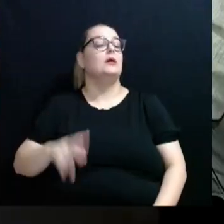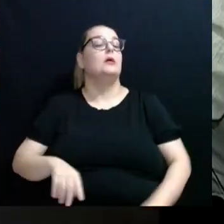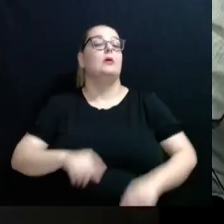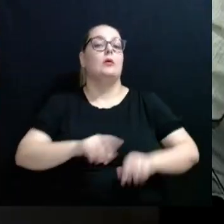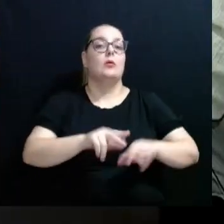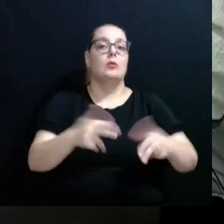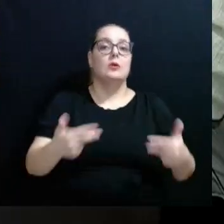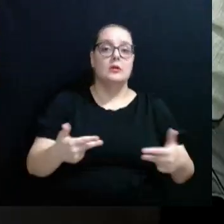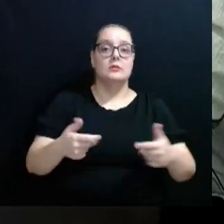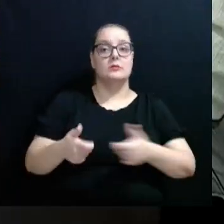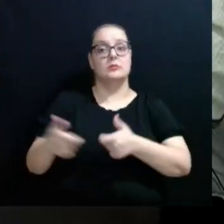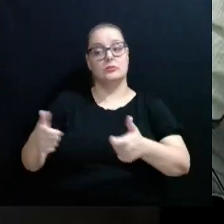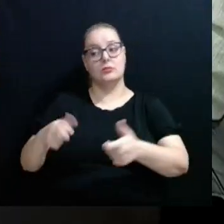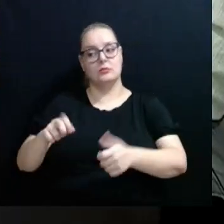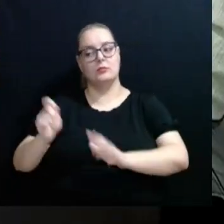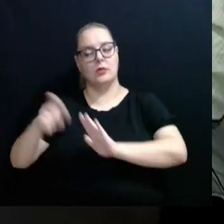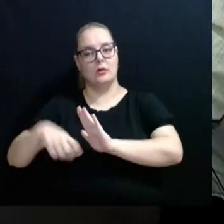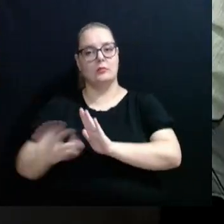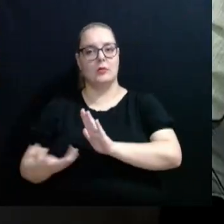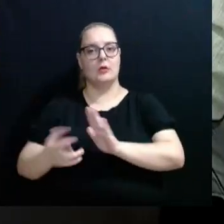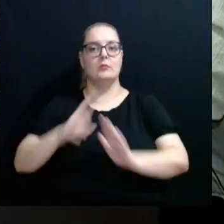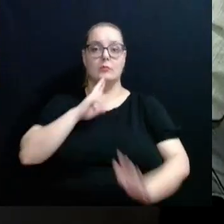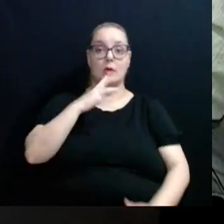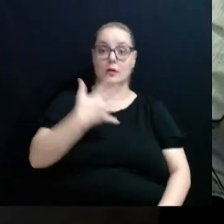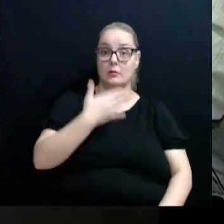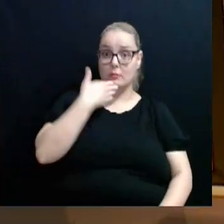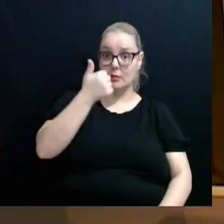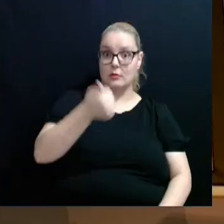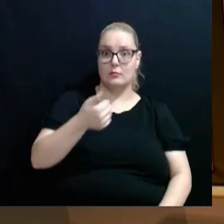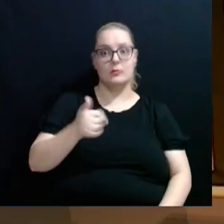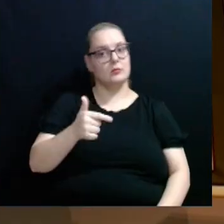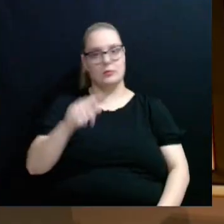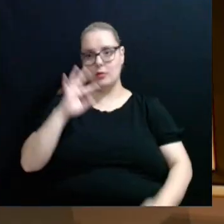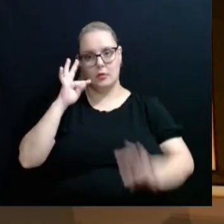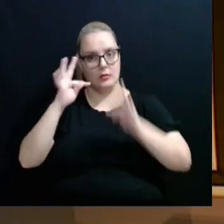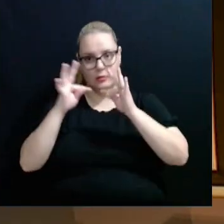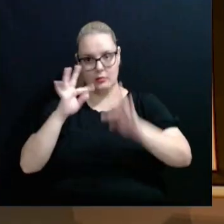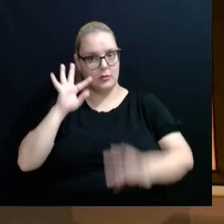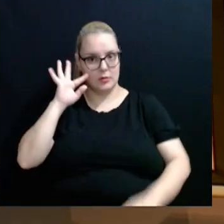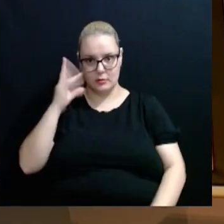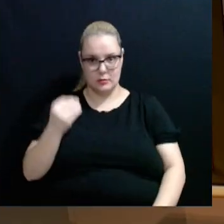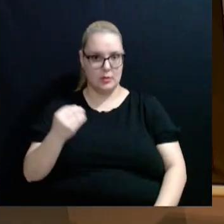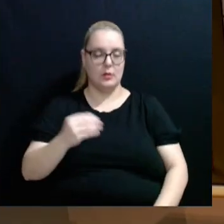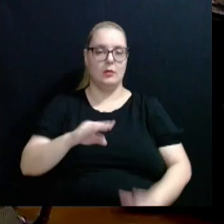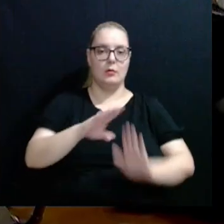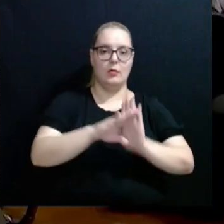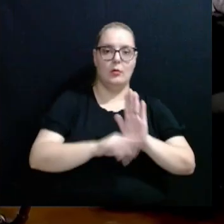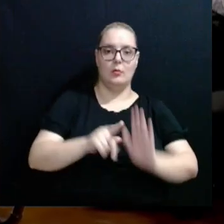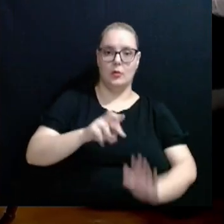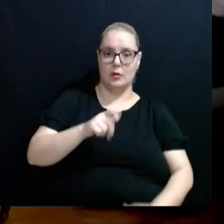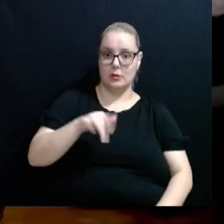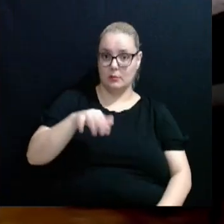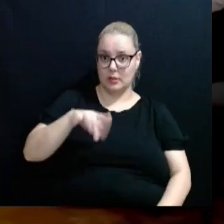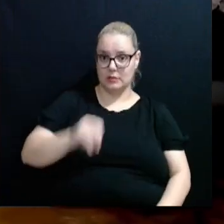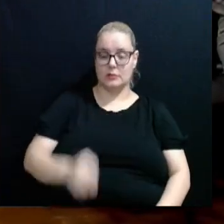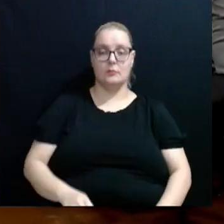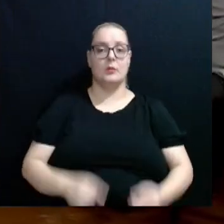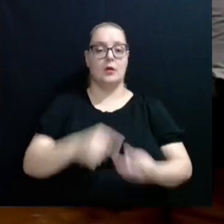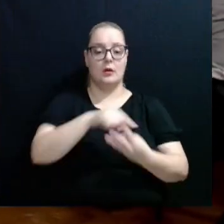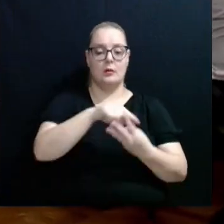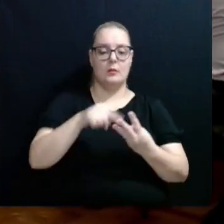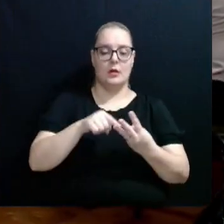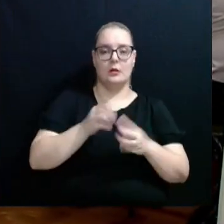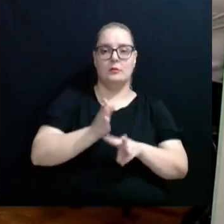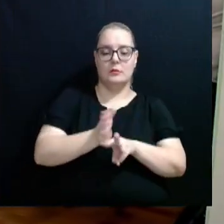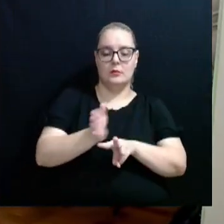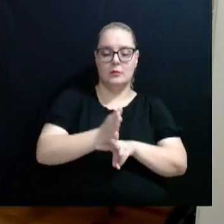resultados, mesmo sem conhecimento técnico em programação. O curso é dividido em 3 pilares e apresenta aplicações